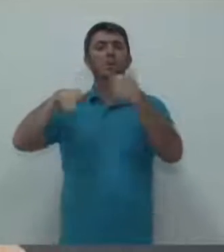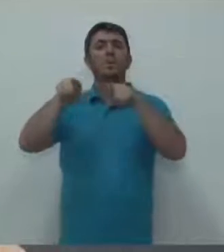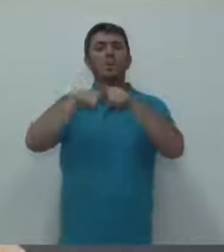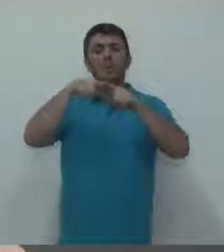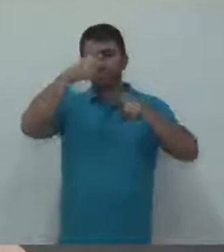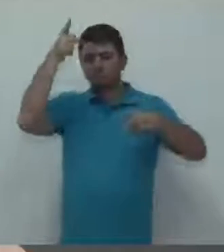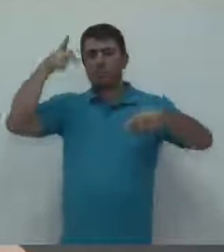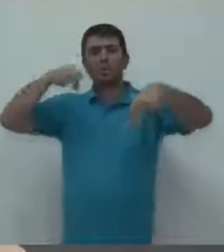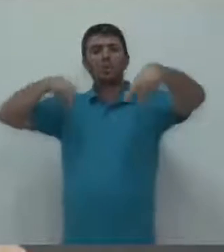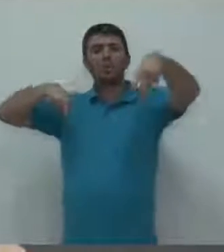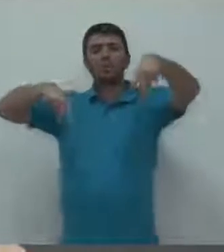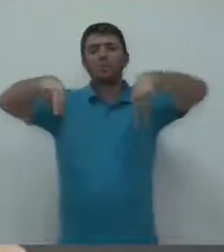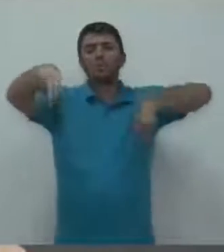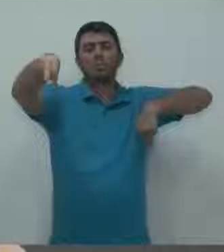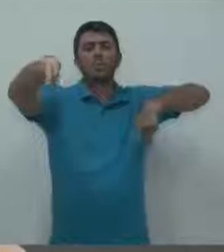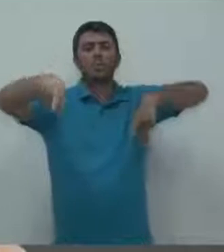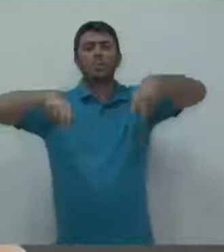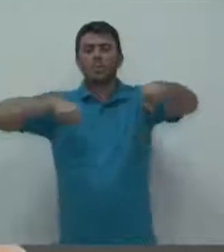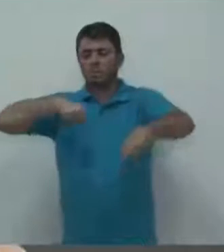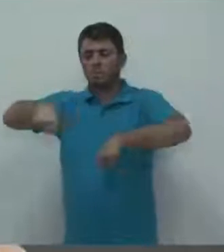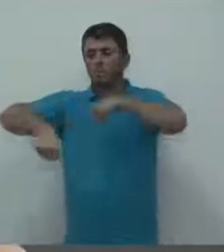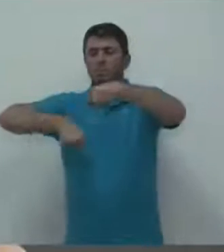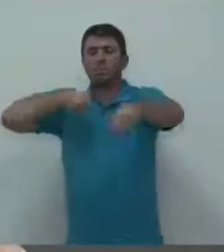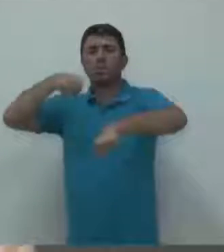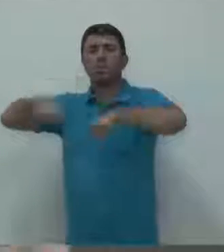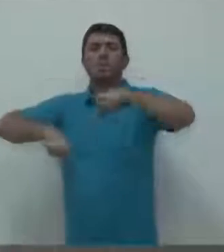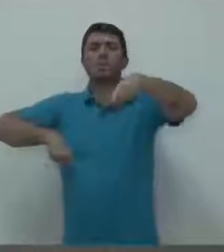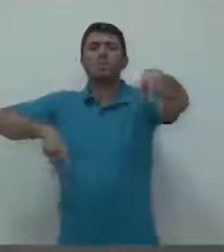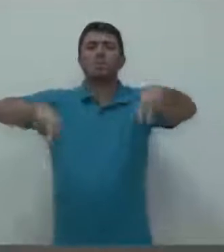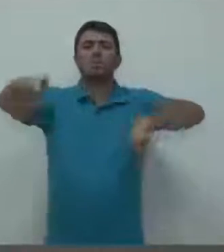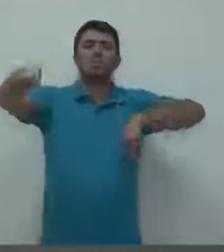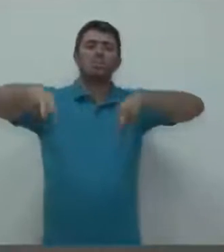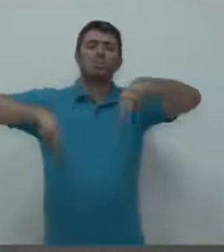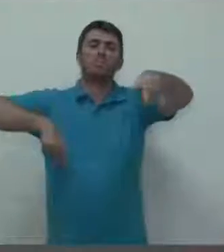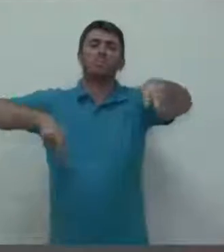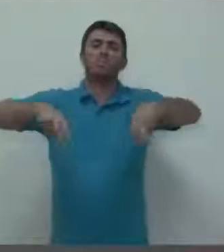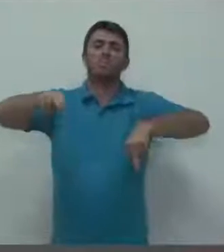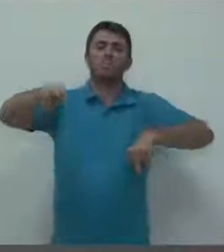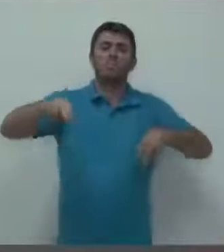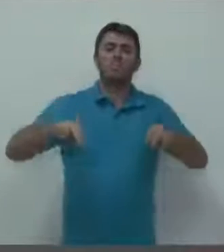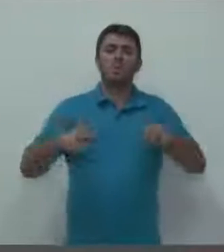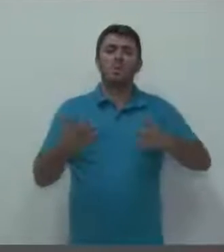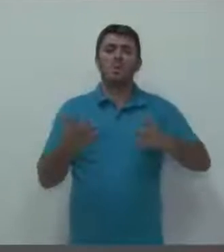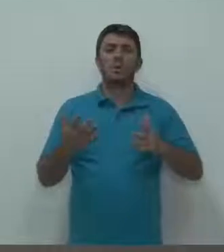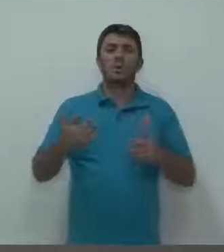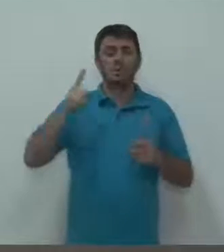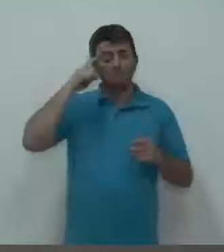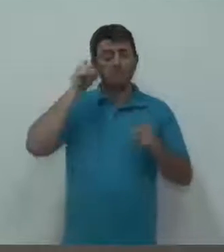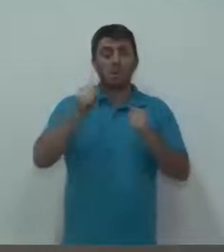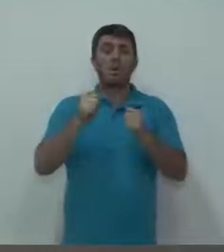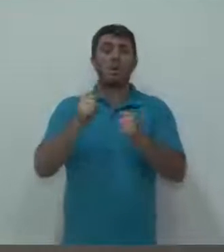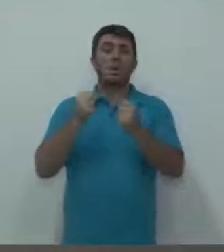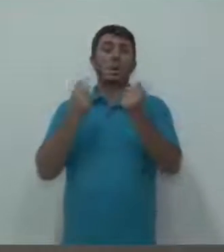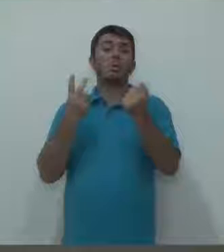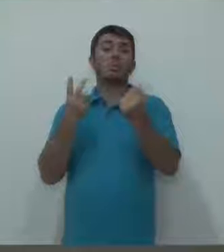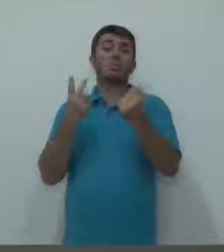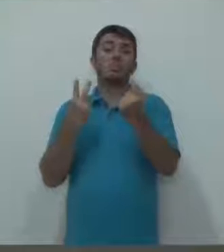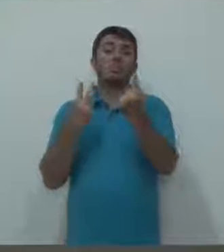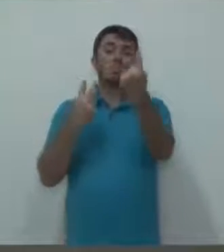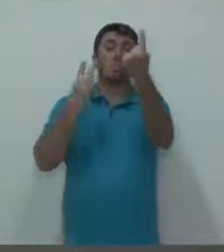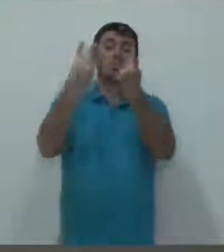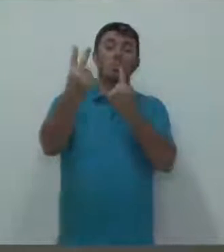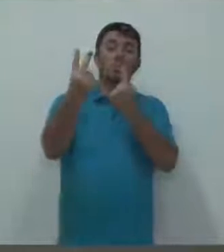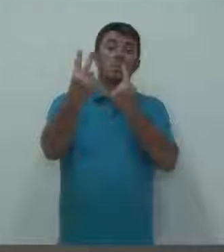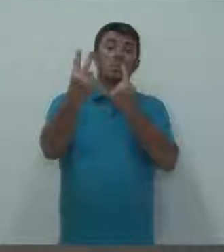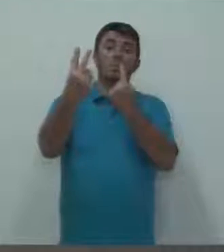ali, visando a subida, criar 3 vias pelo menos. Então, num trecho, não um trecho todo, mas talvez um trecho de toda aquela